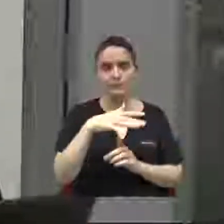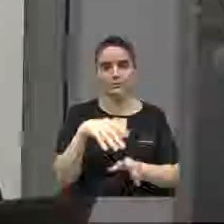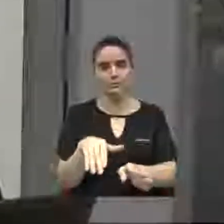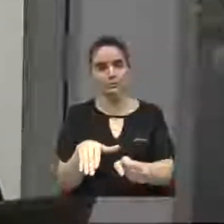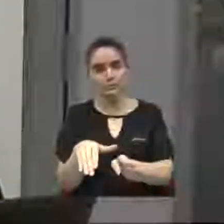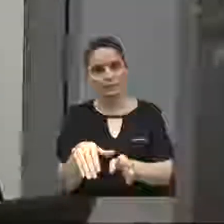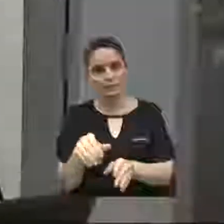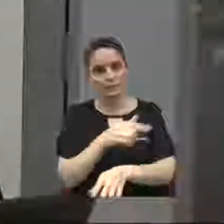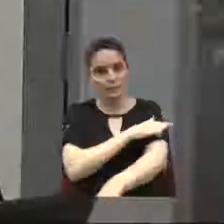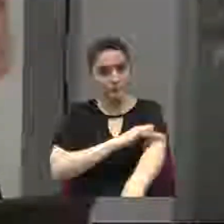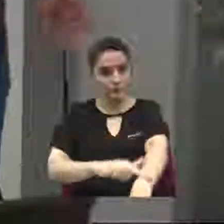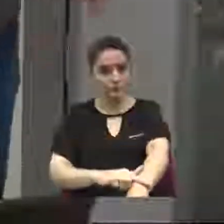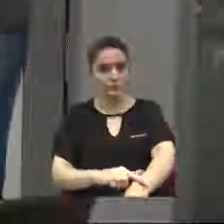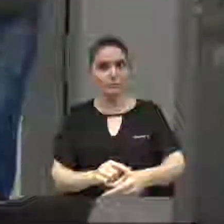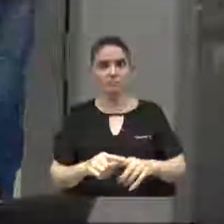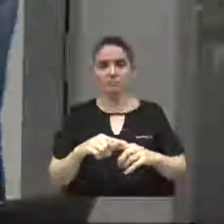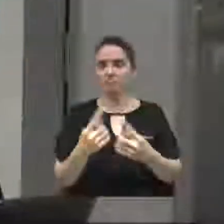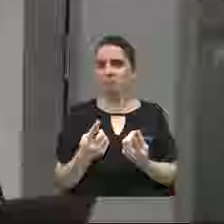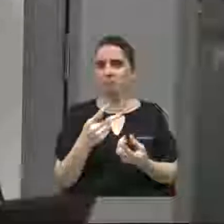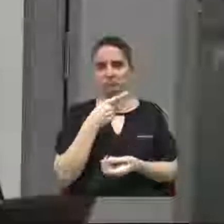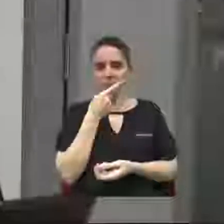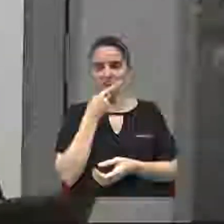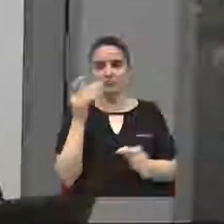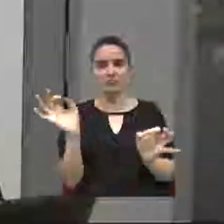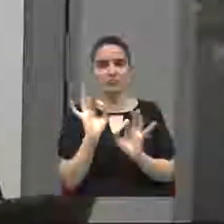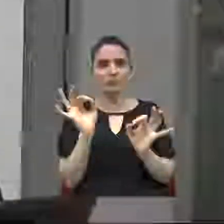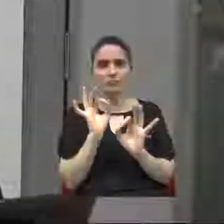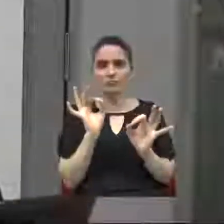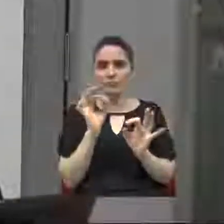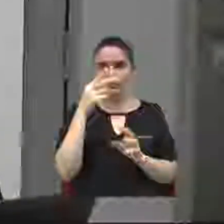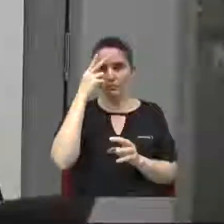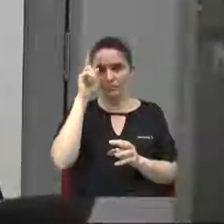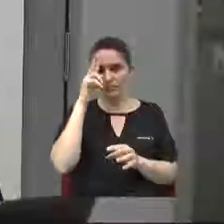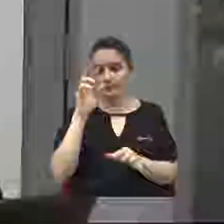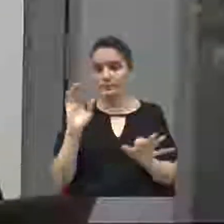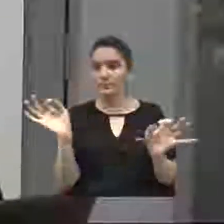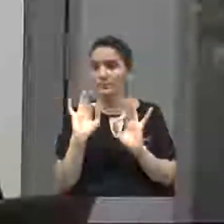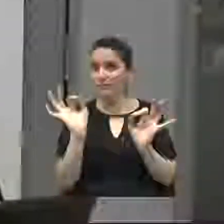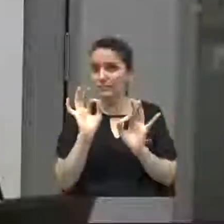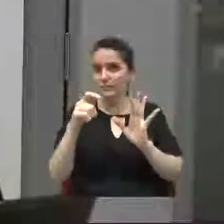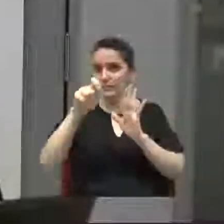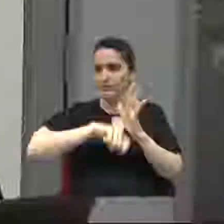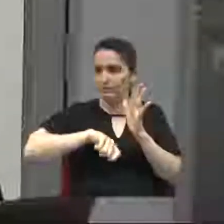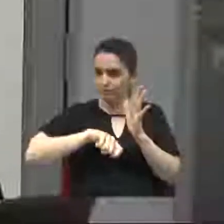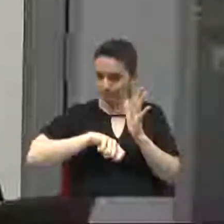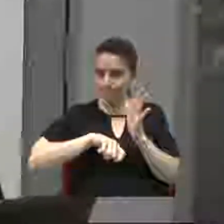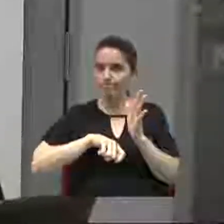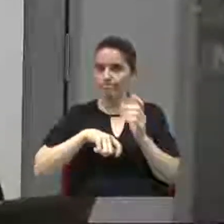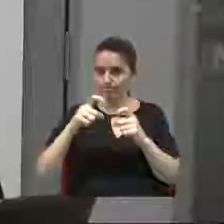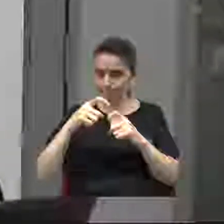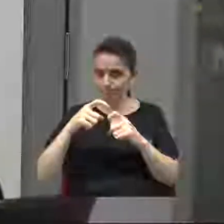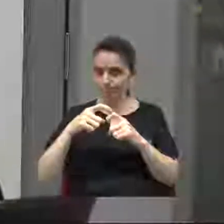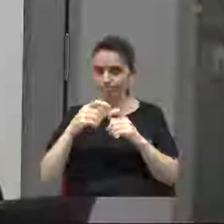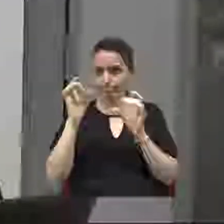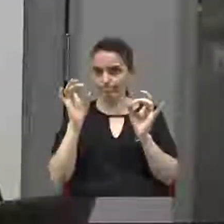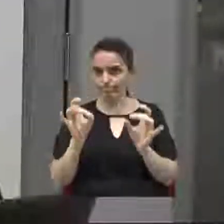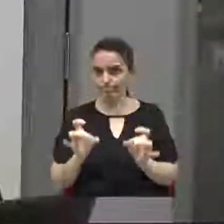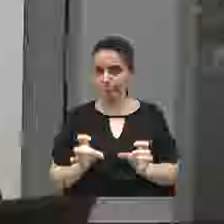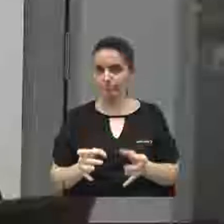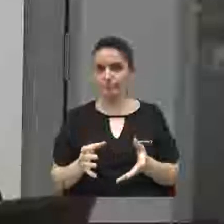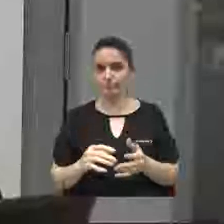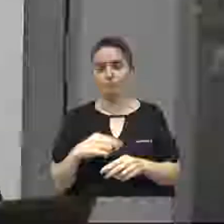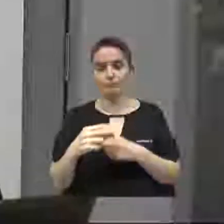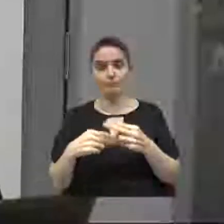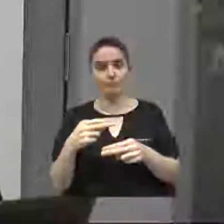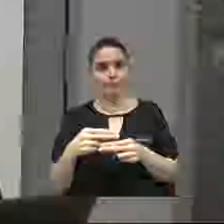no edital, que não foi nem sequer mencionado a lembrança da contratação desses profissionais. Então, vereadora Constância Félix,